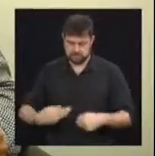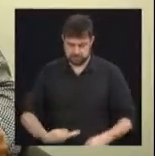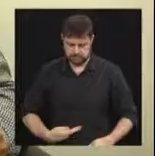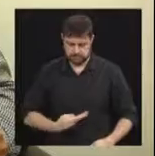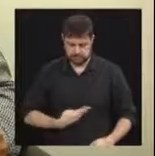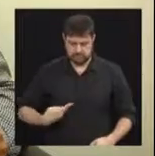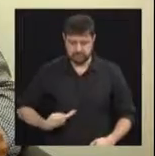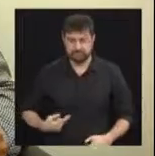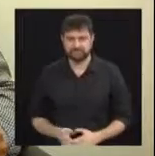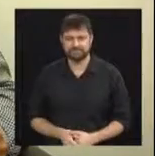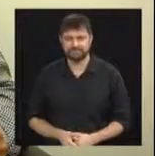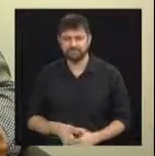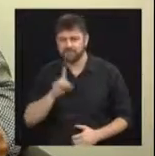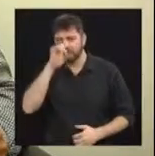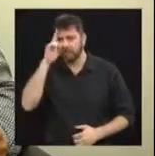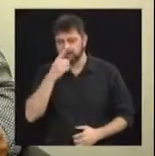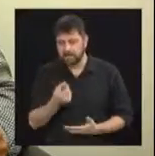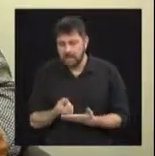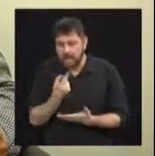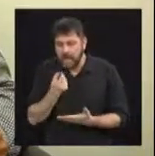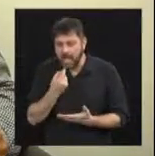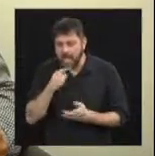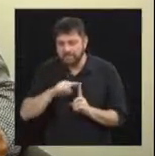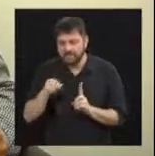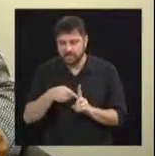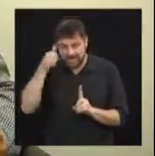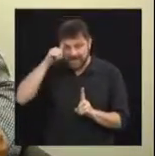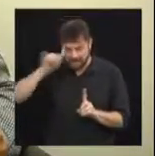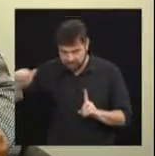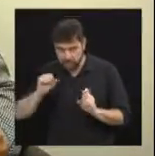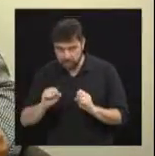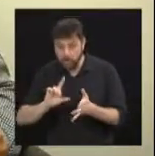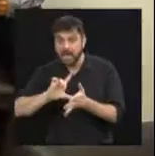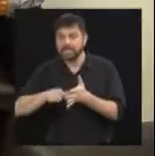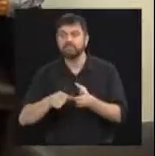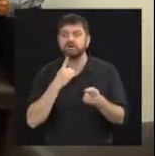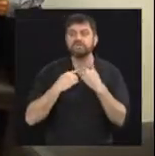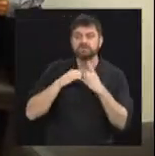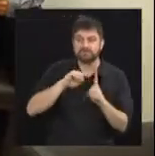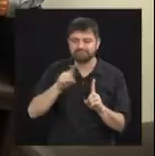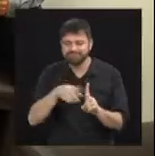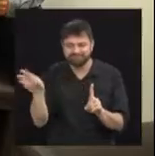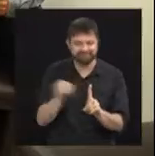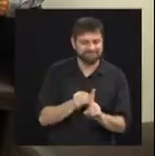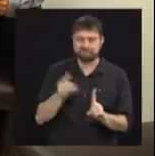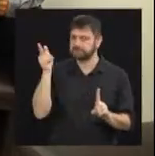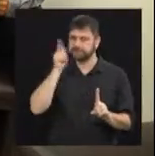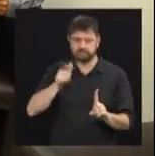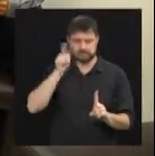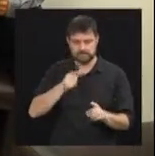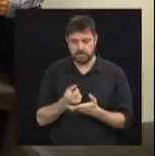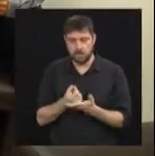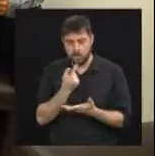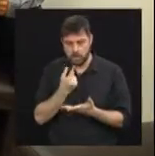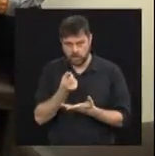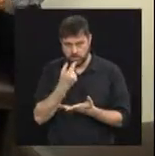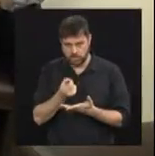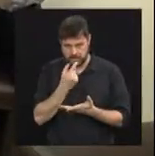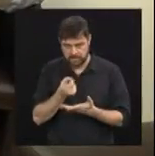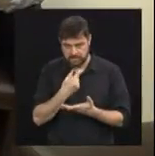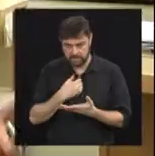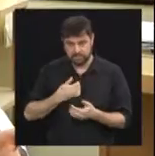próxima dúvida. O uso de anticoncepcional pode trazer infertilidade? O anticoncepcional oral, mesmo quando